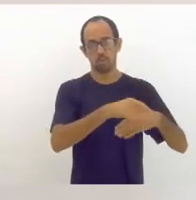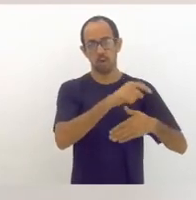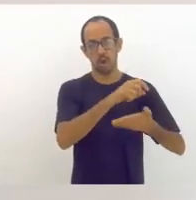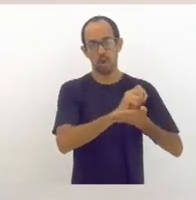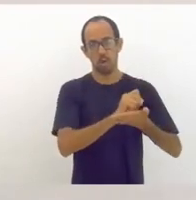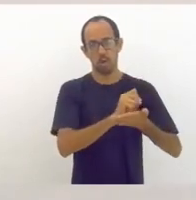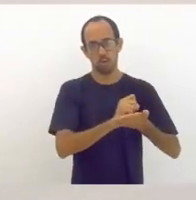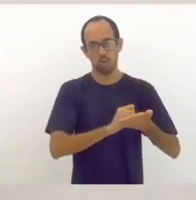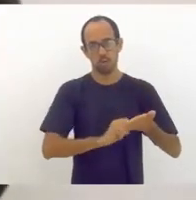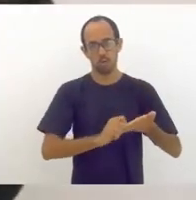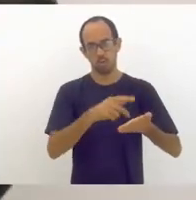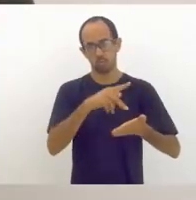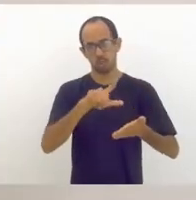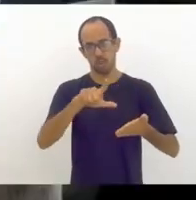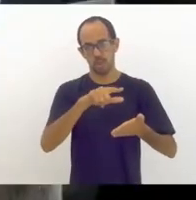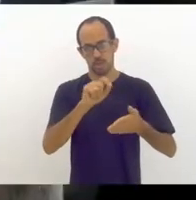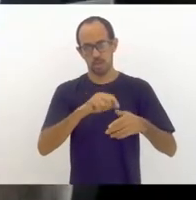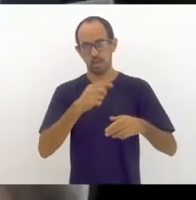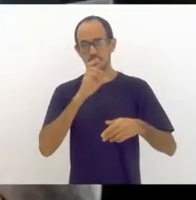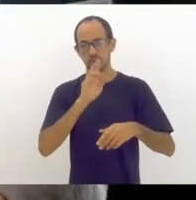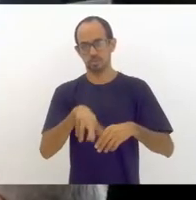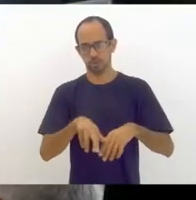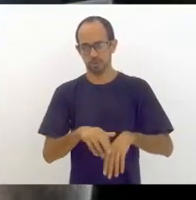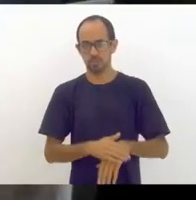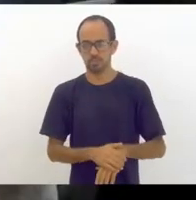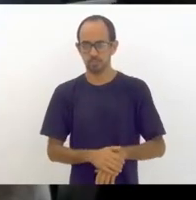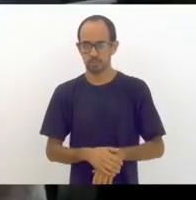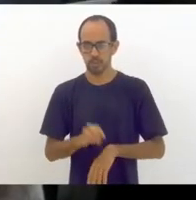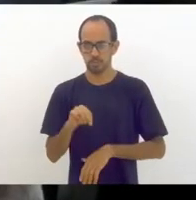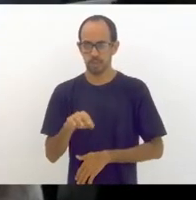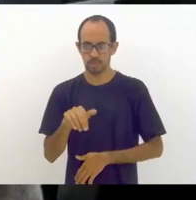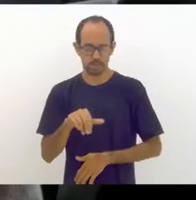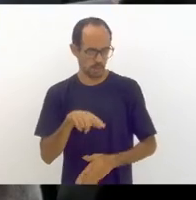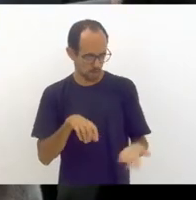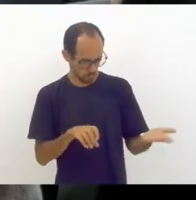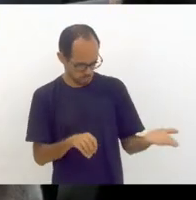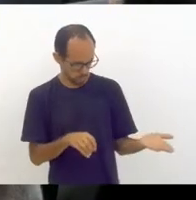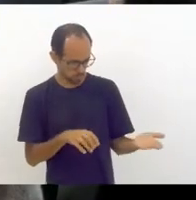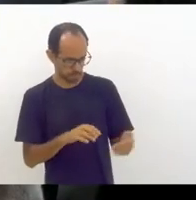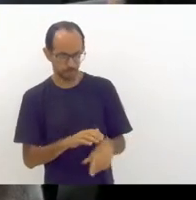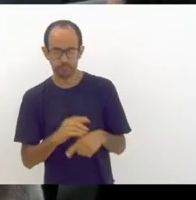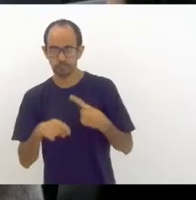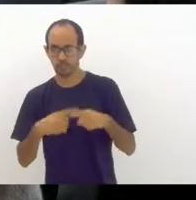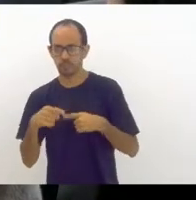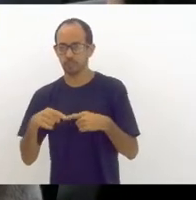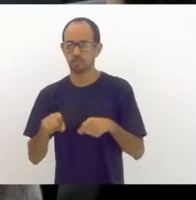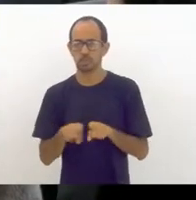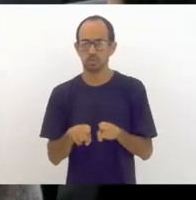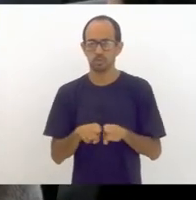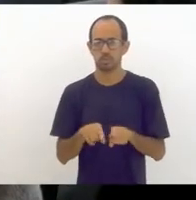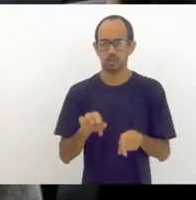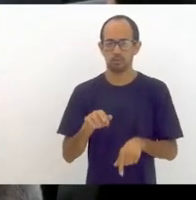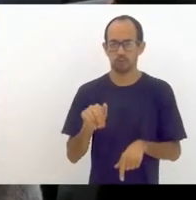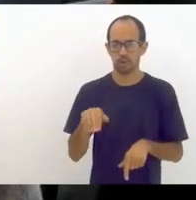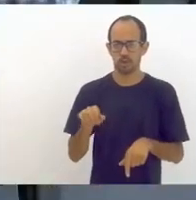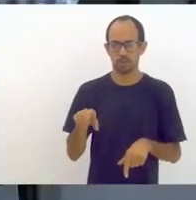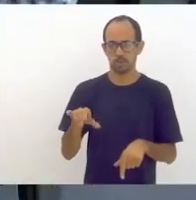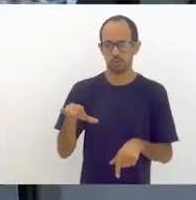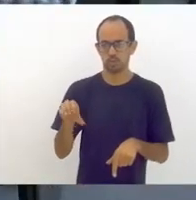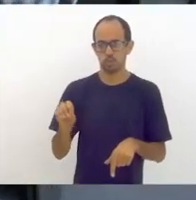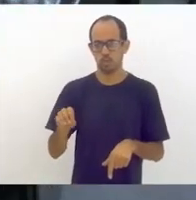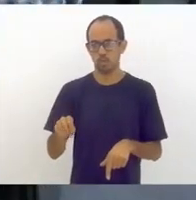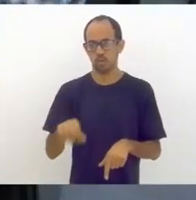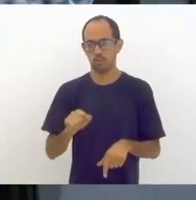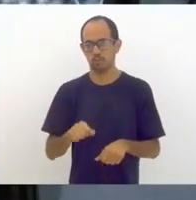esses resultados aqui. Obrigado. Obrigado, Firmino. Marcelo Santana, Bahia Viva. E já, por favor, Francisco, Caminho da